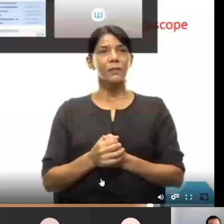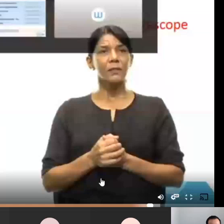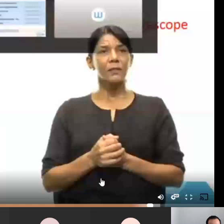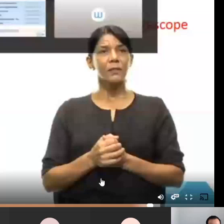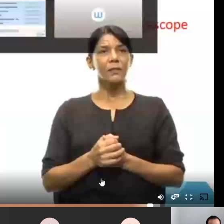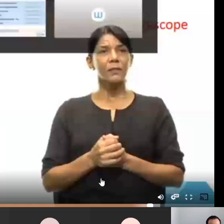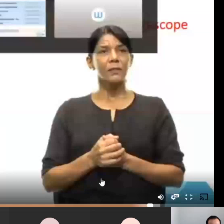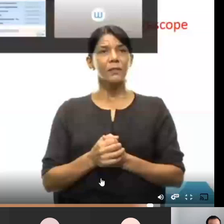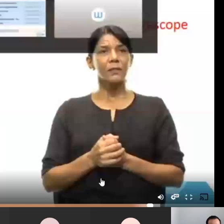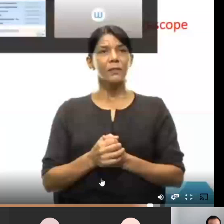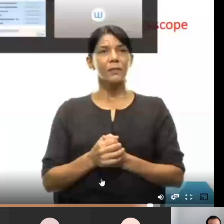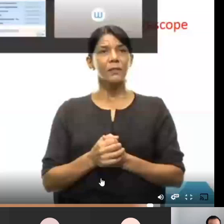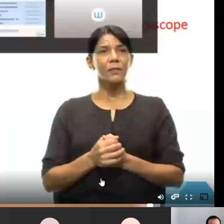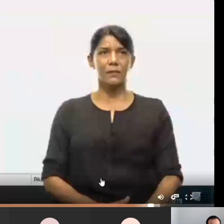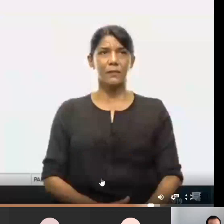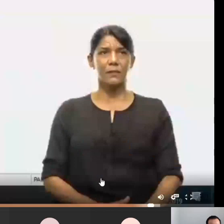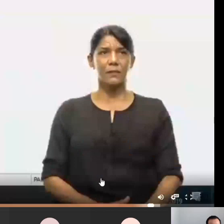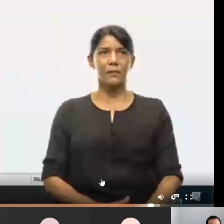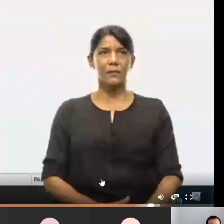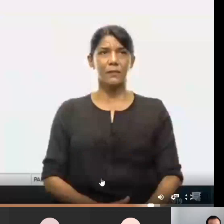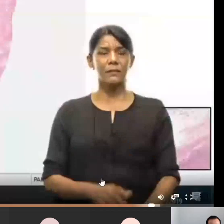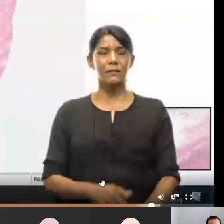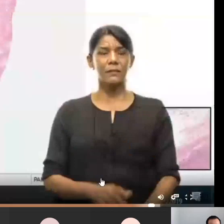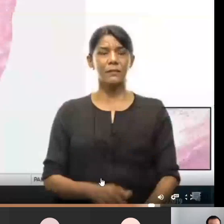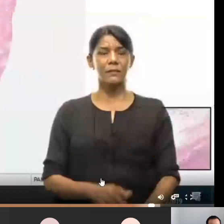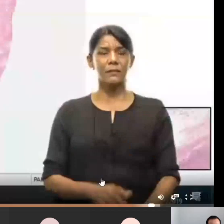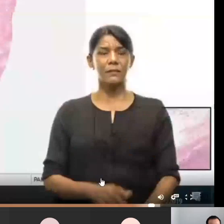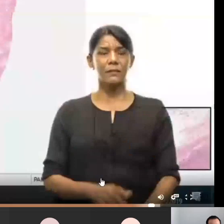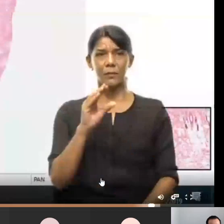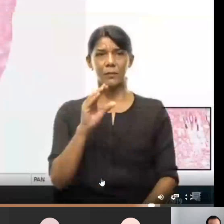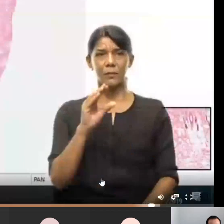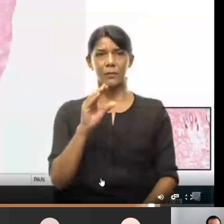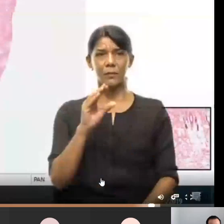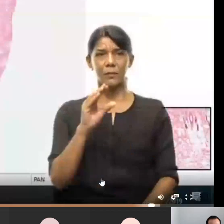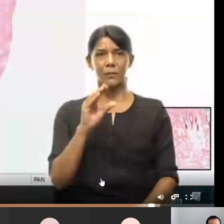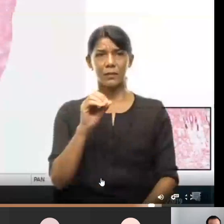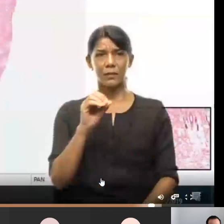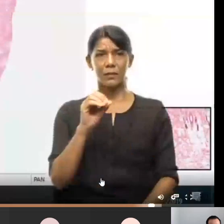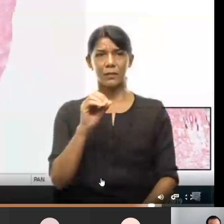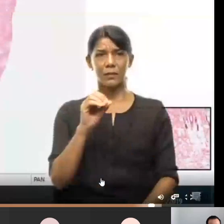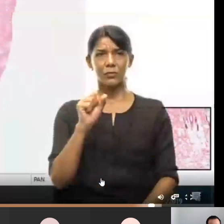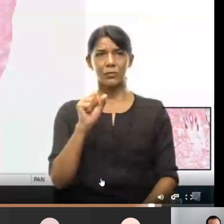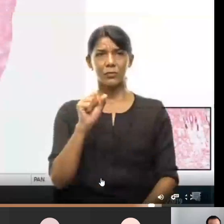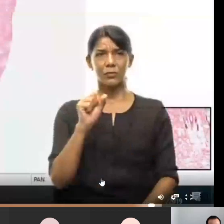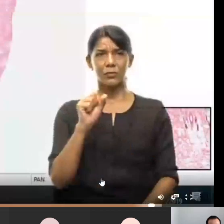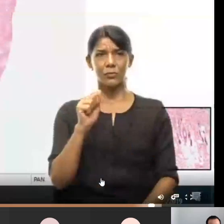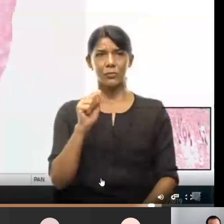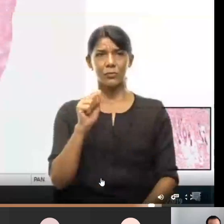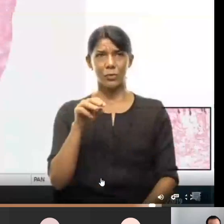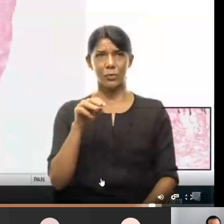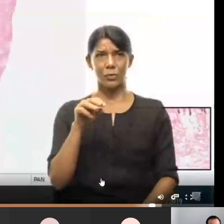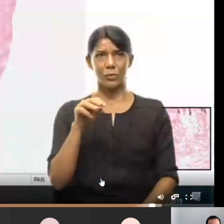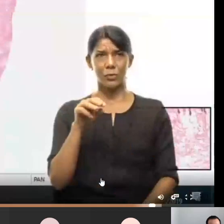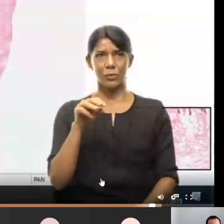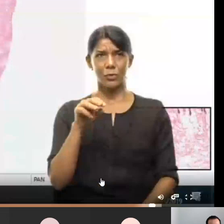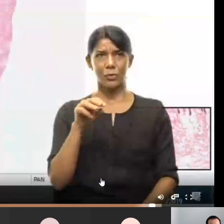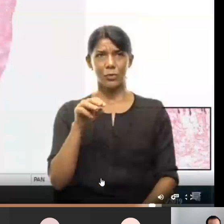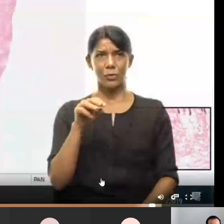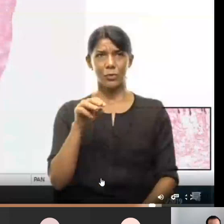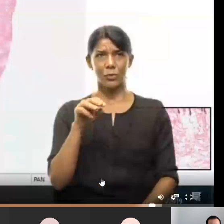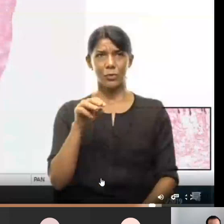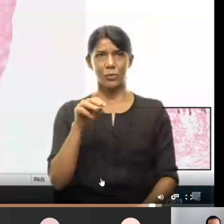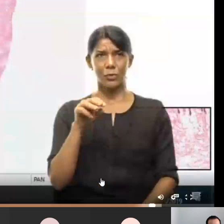lâmina de fibrosarcoma, ok? Então já nesse corte de aumento menor, um corte transversal,